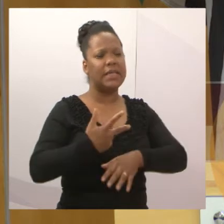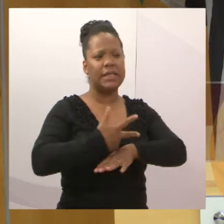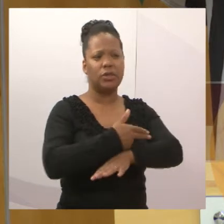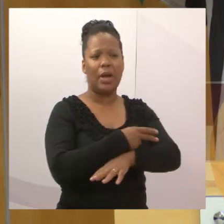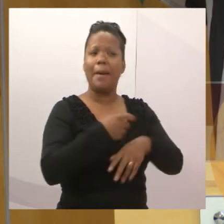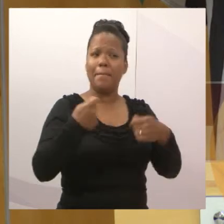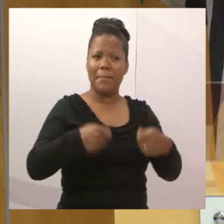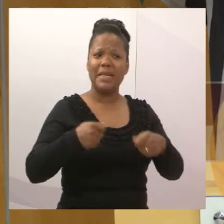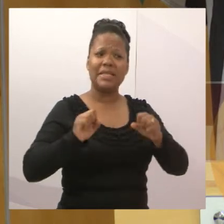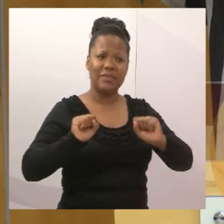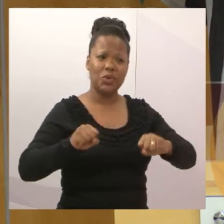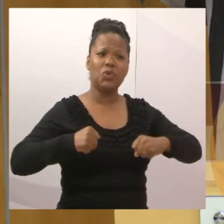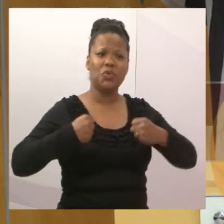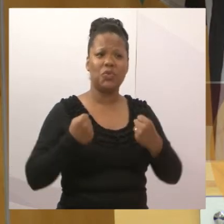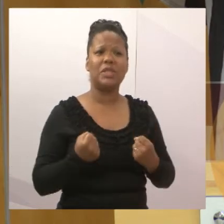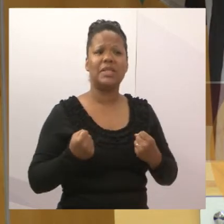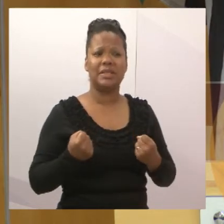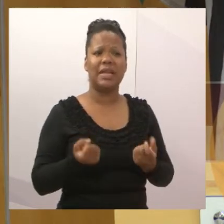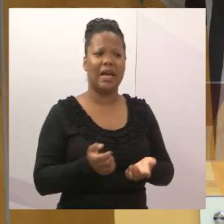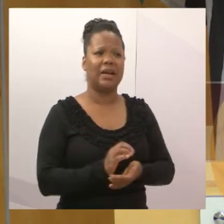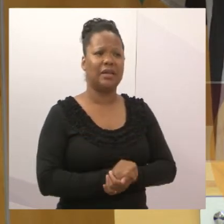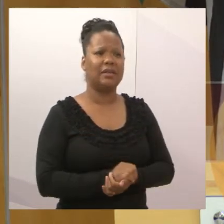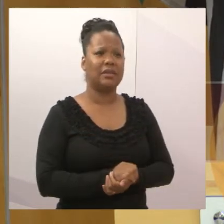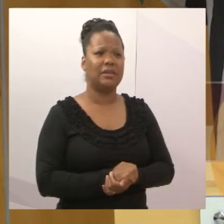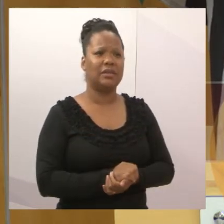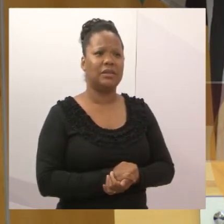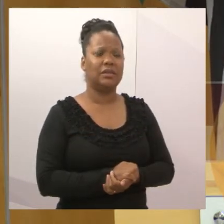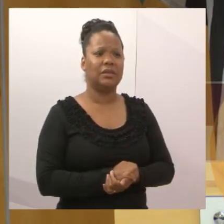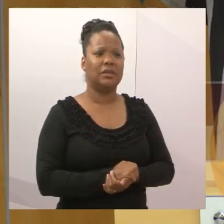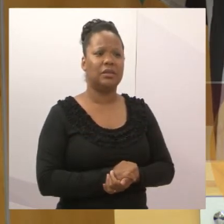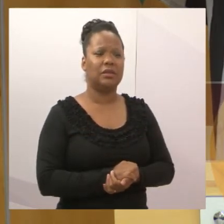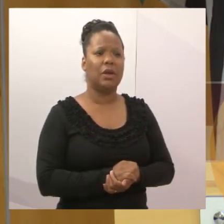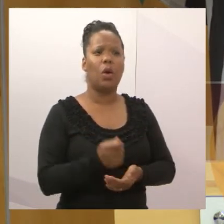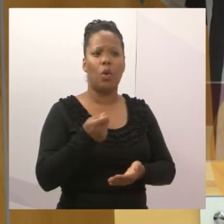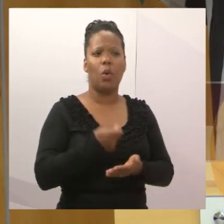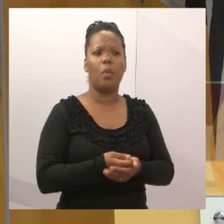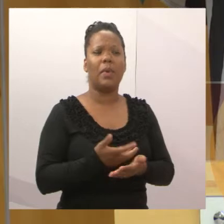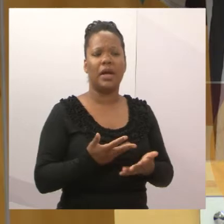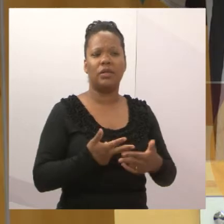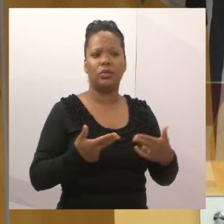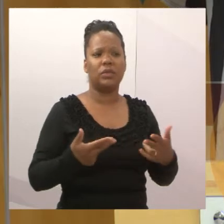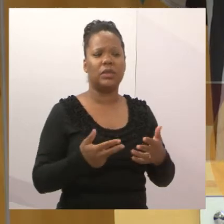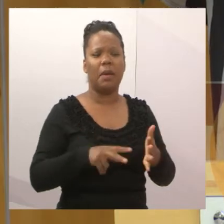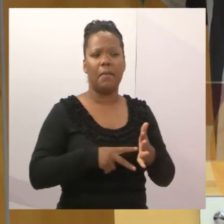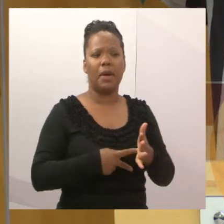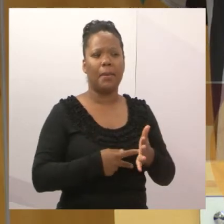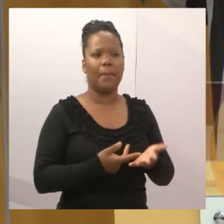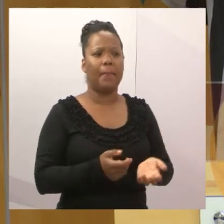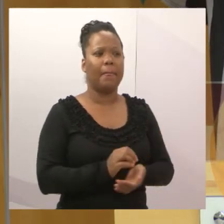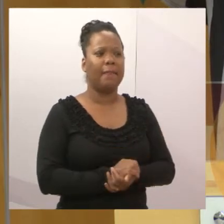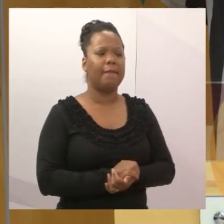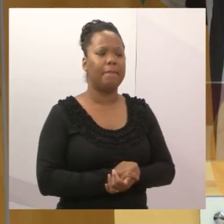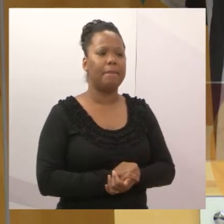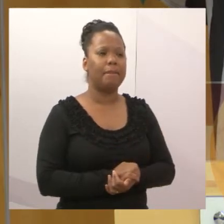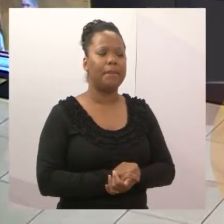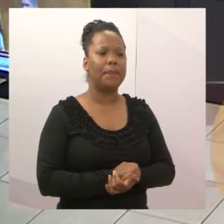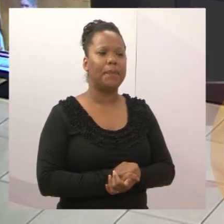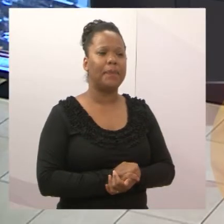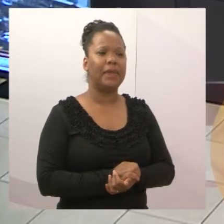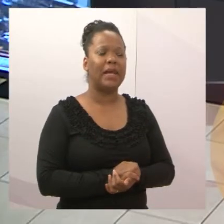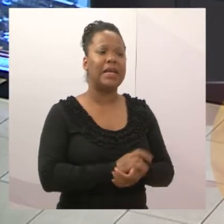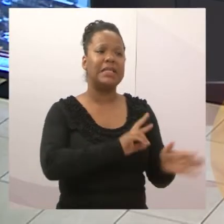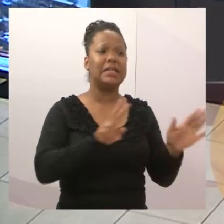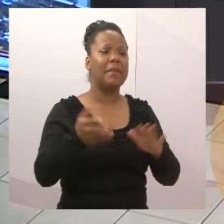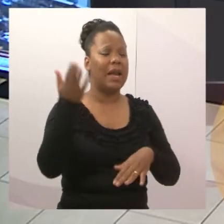prefeito. Vamos fazer essa força-tarefa aí para mandar esse equipamento. Pode falar, Flavinho. Vereador Rodrigo, é essa questão que eu coloquei na